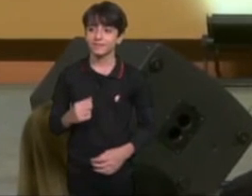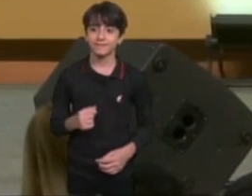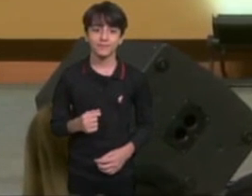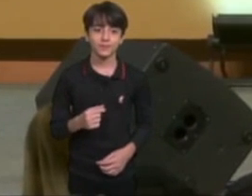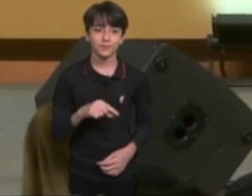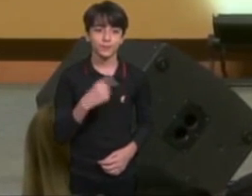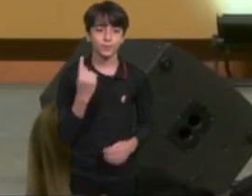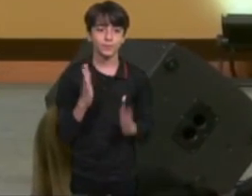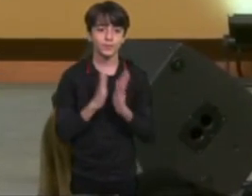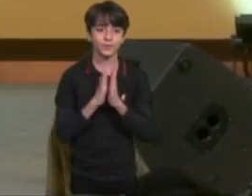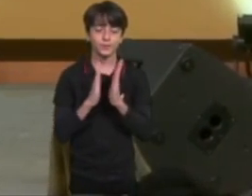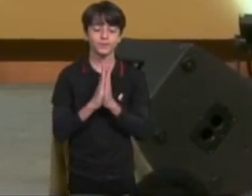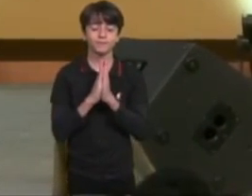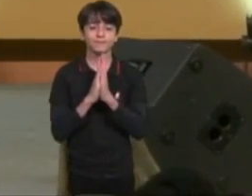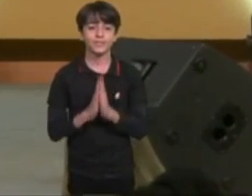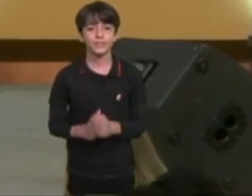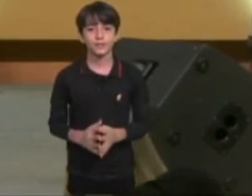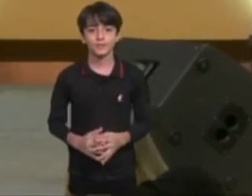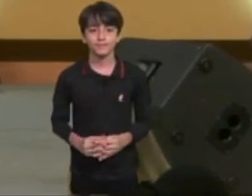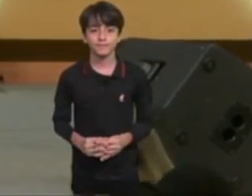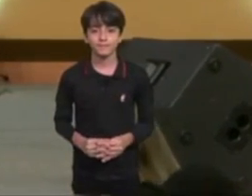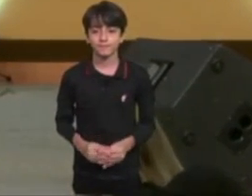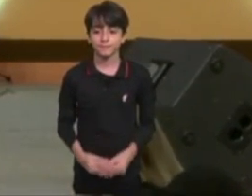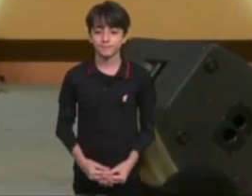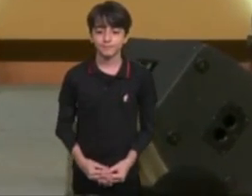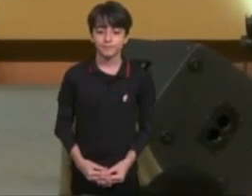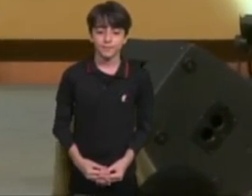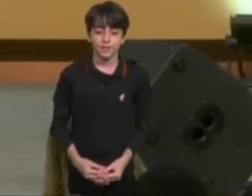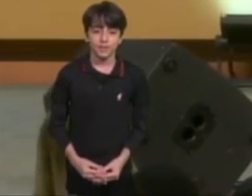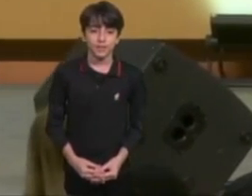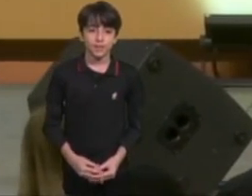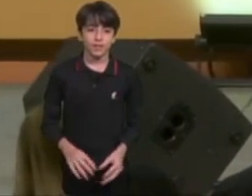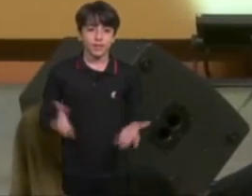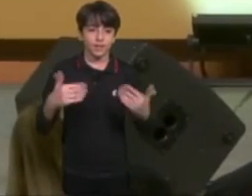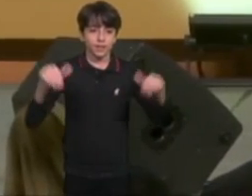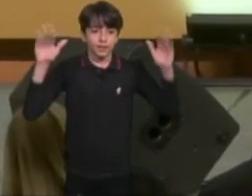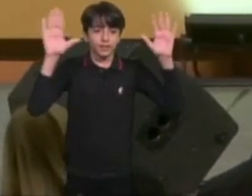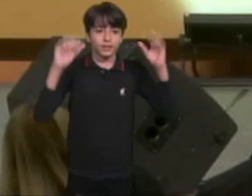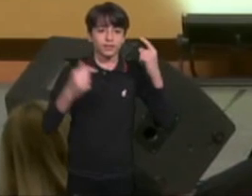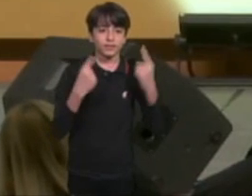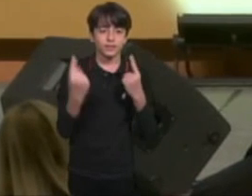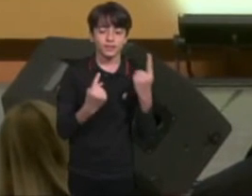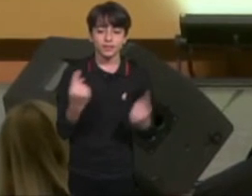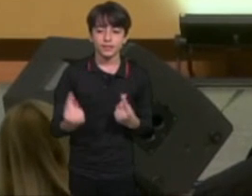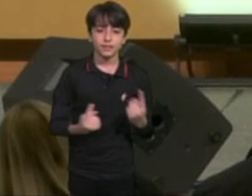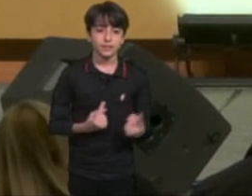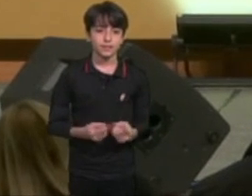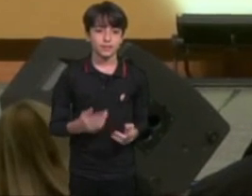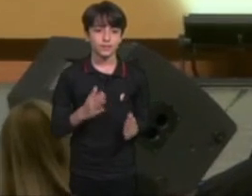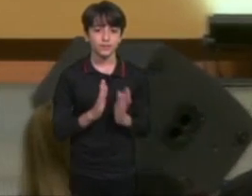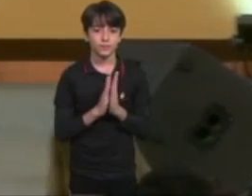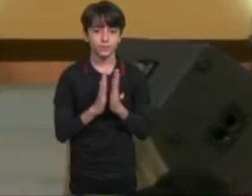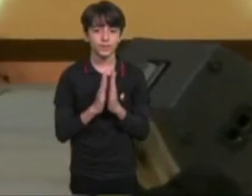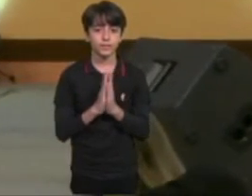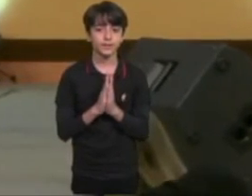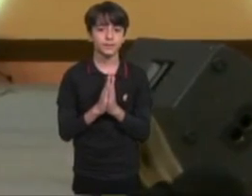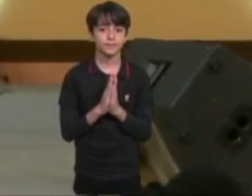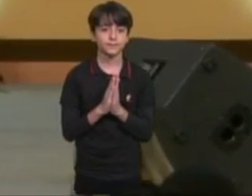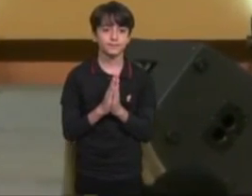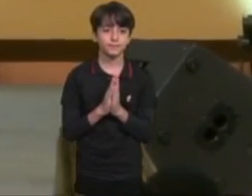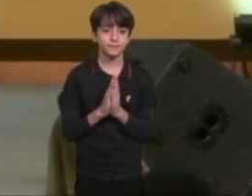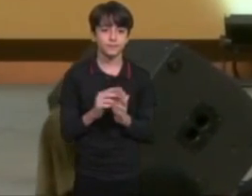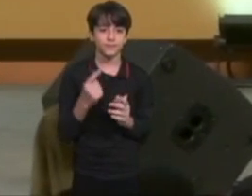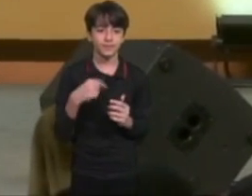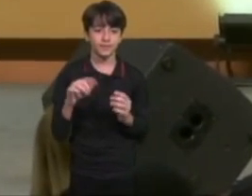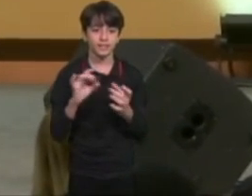em um minuto eu adoro alguém que tem que descer dessa galeria aí eu vou orar E você